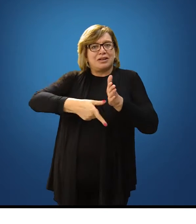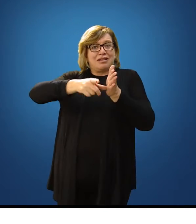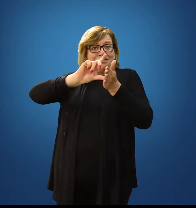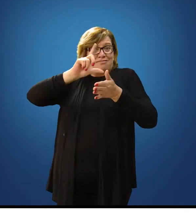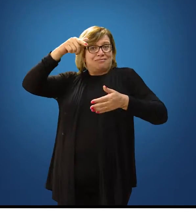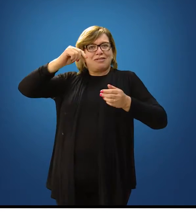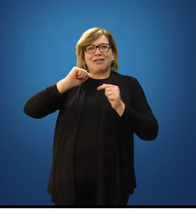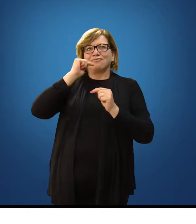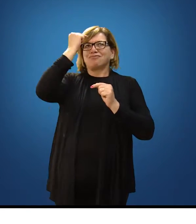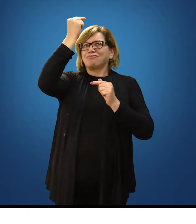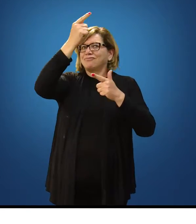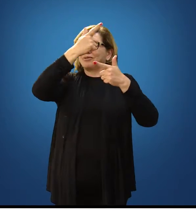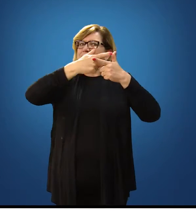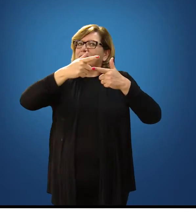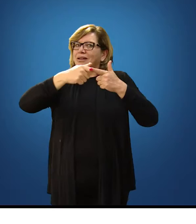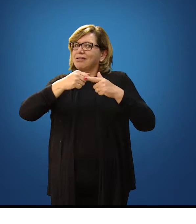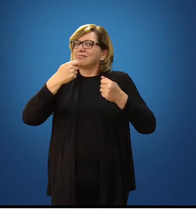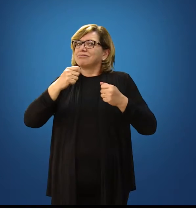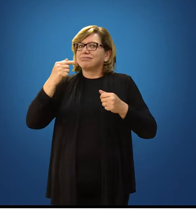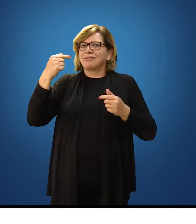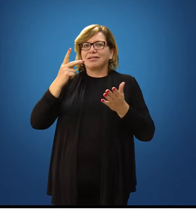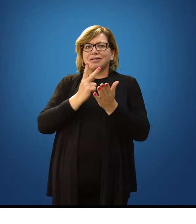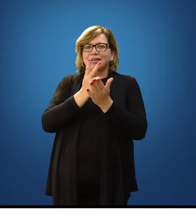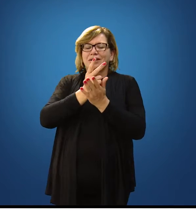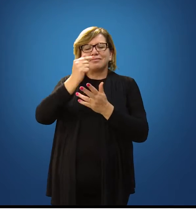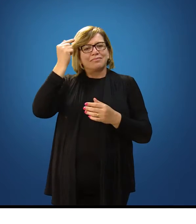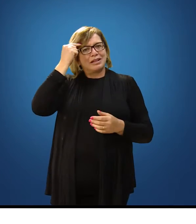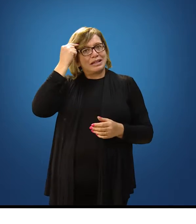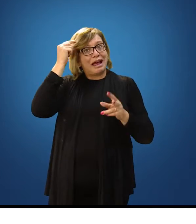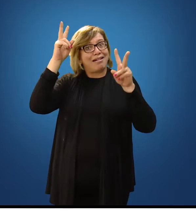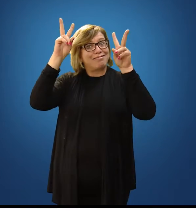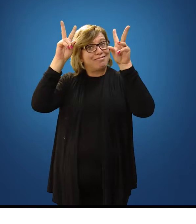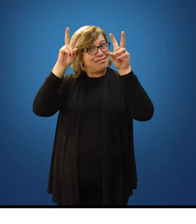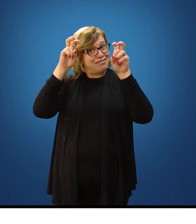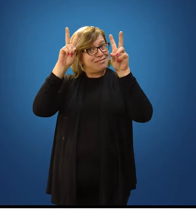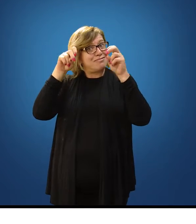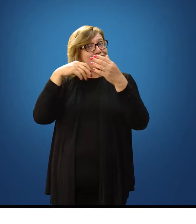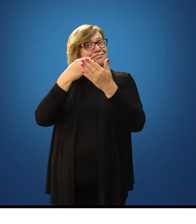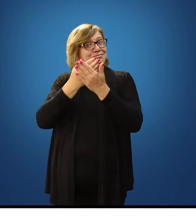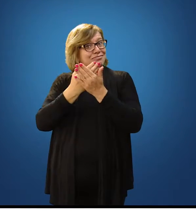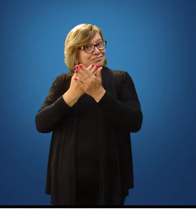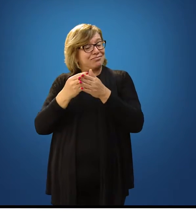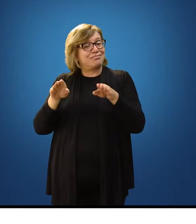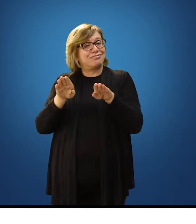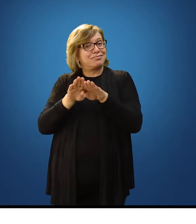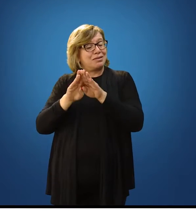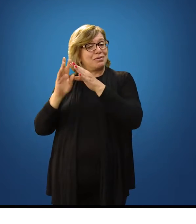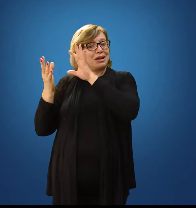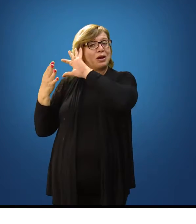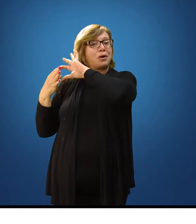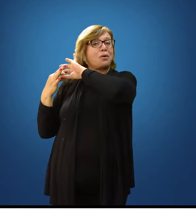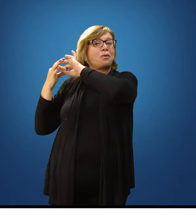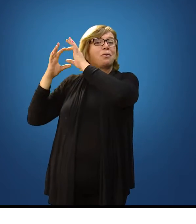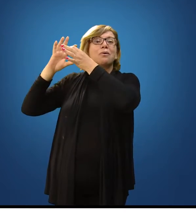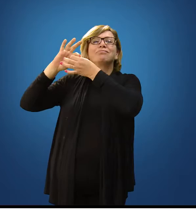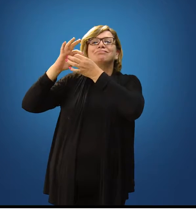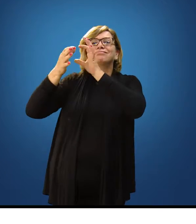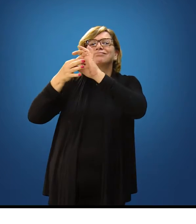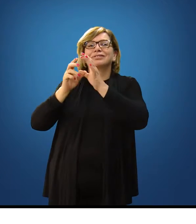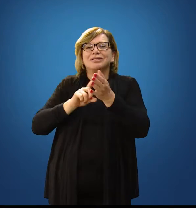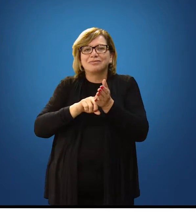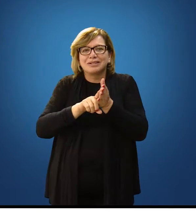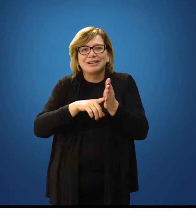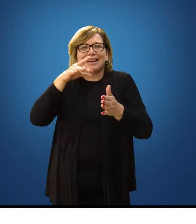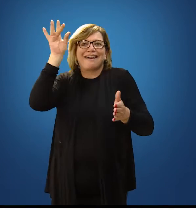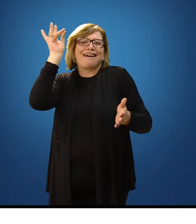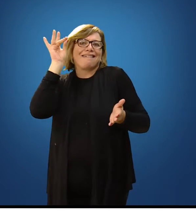pesquisa. Pensem sempre em termos de tema do seu estudo e contexto de investigação, ou a realidade